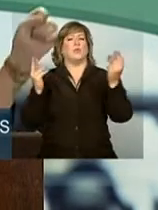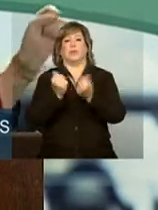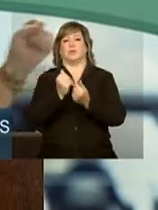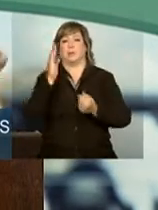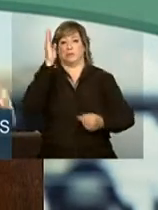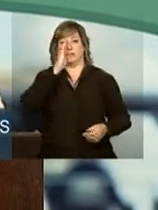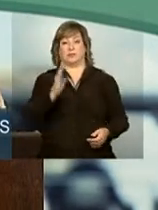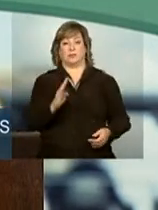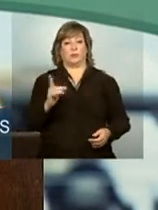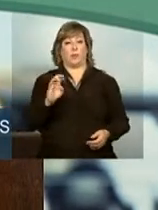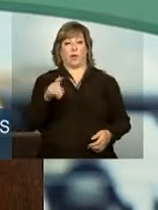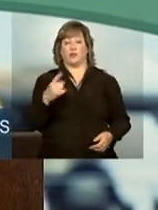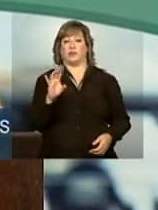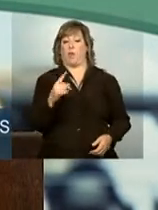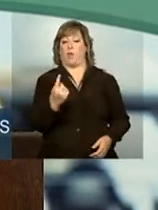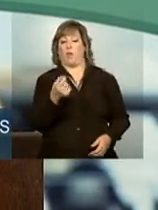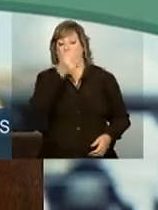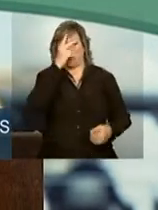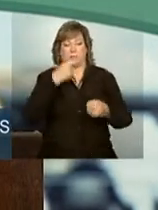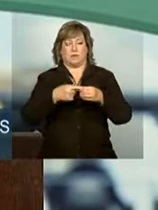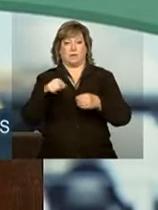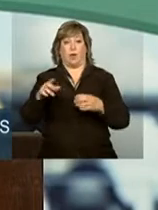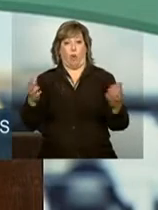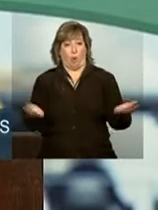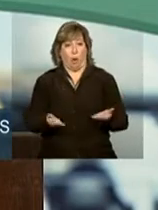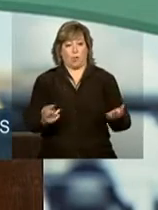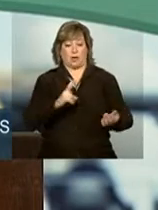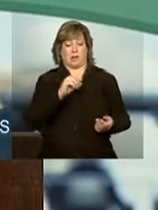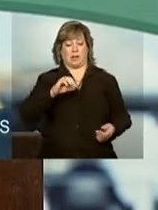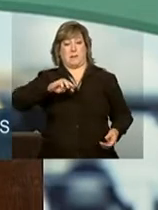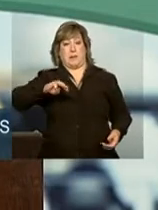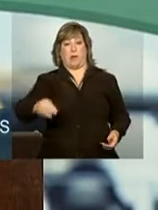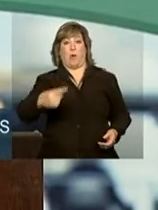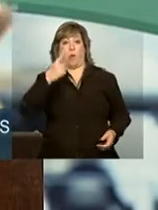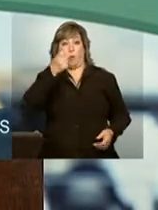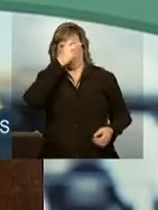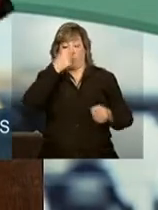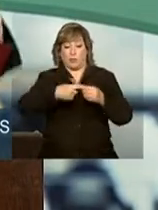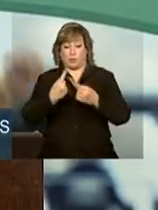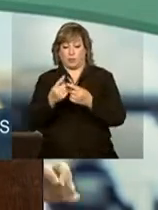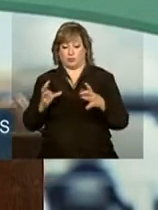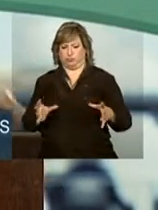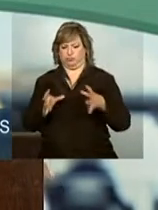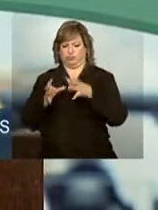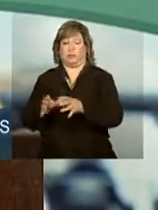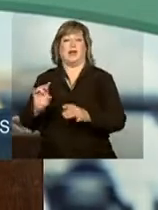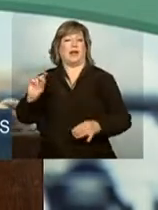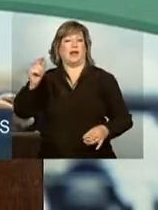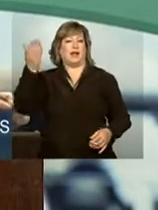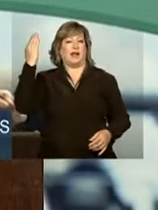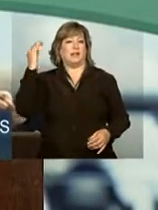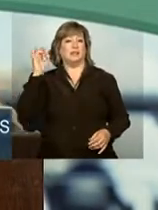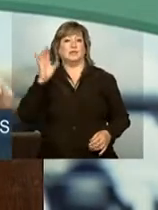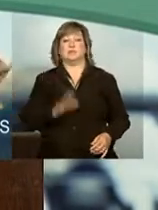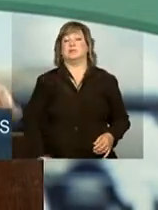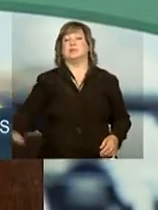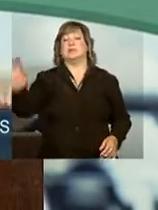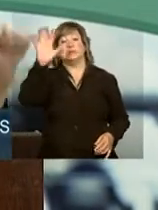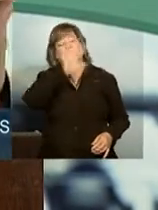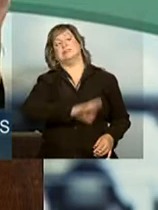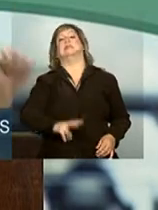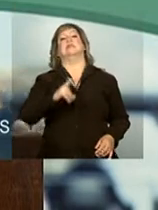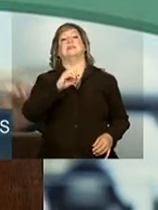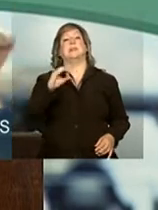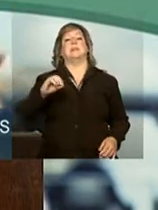era num município, que hoje nós investimos 500 milhões de reais no município. Era em todo o Brasil. Essa